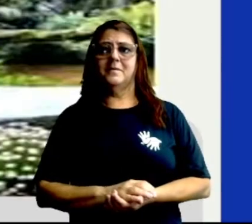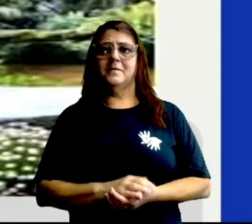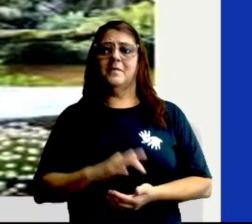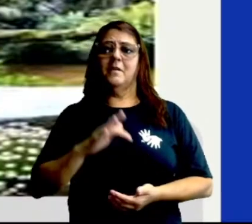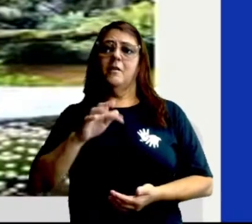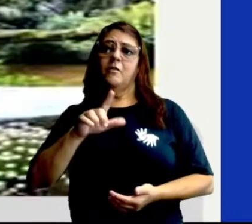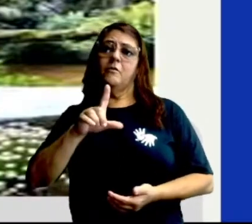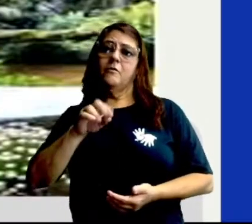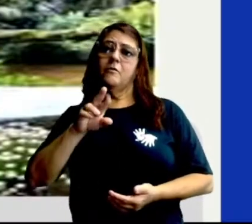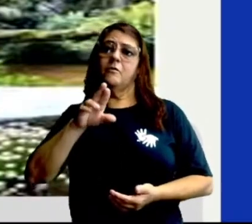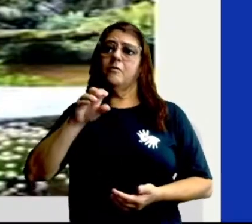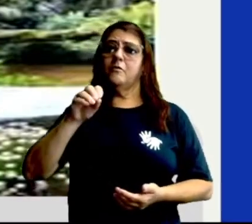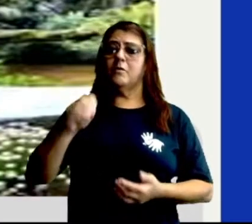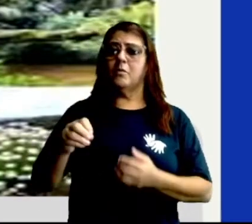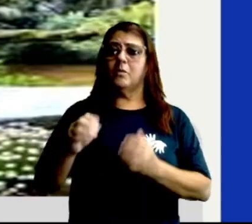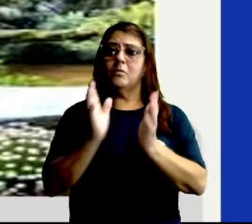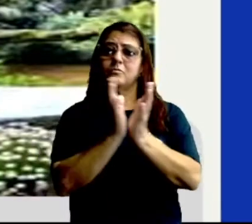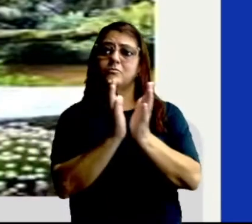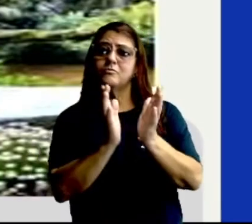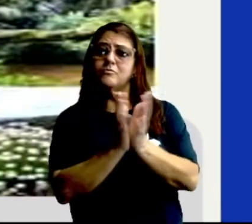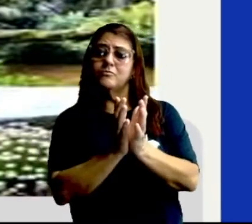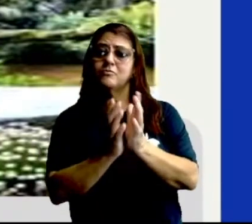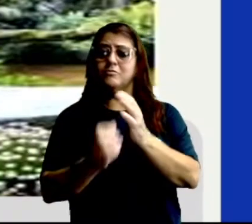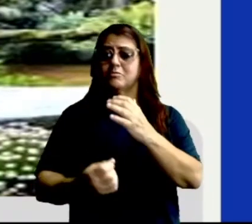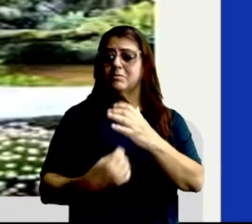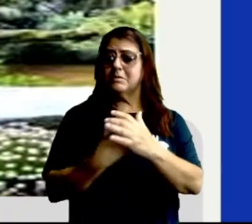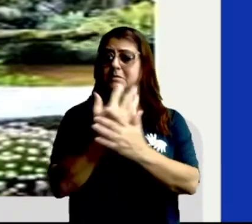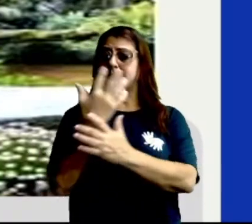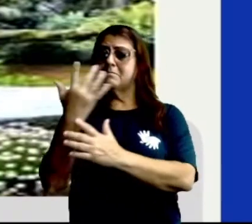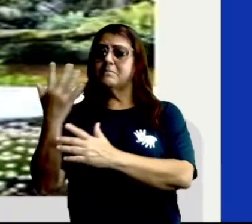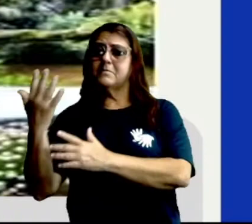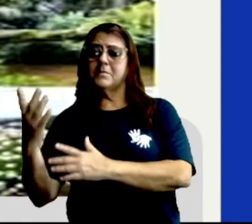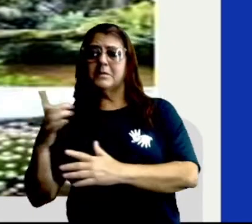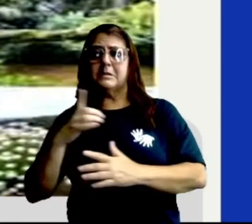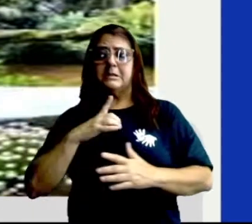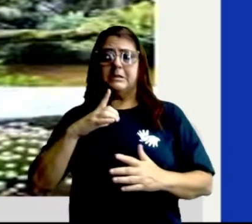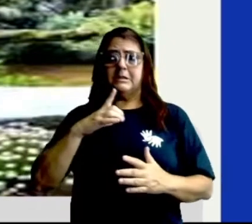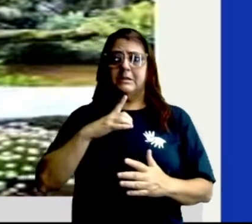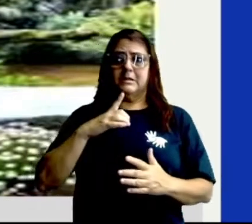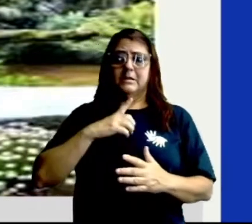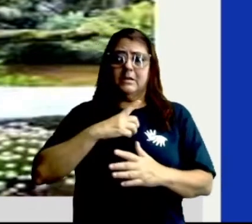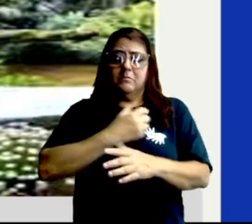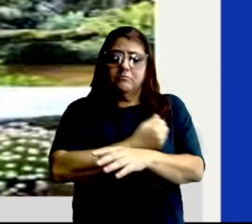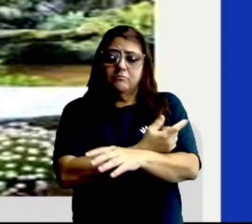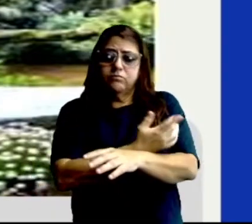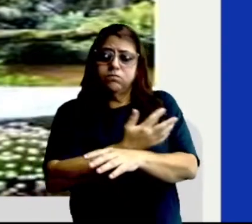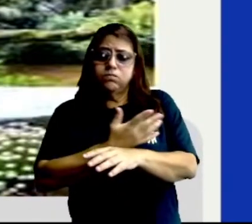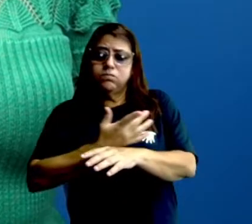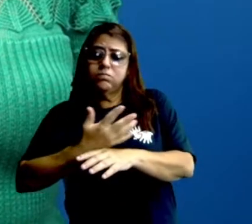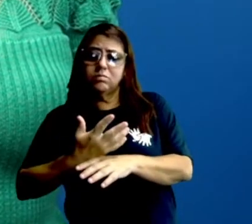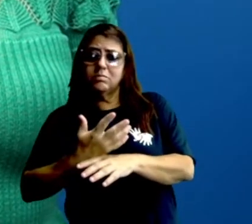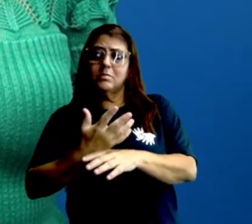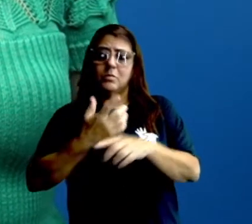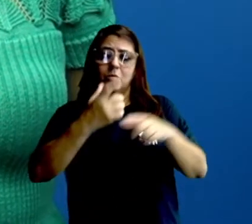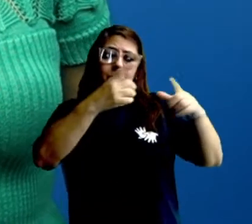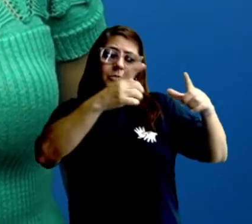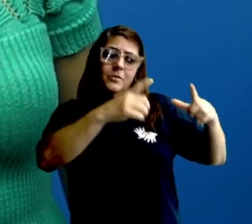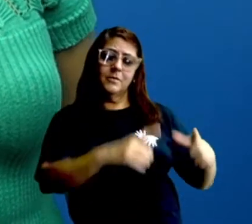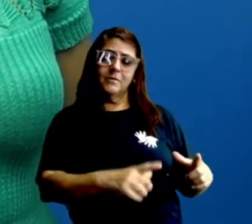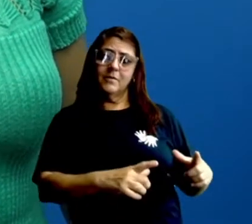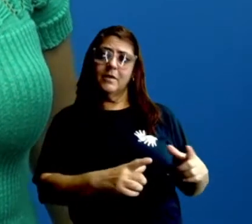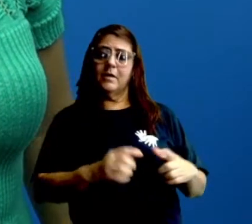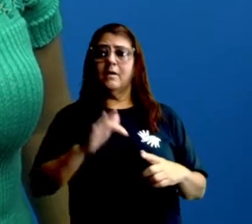a flora é um conjunto de espécies vegetais que compõem a cobertura vegetal de uma determinada área